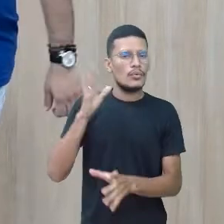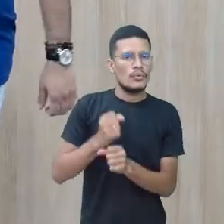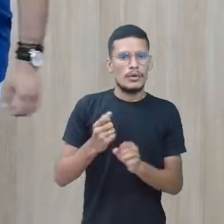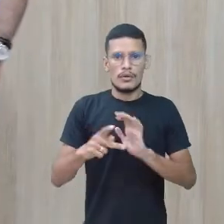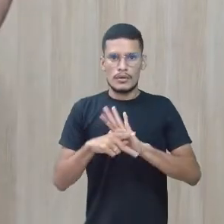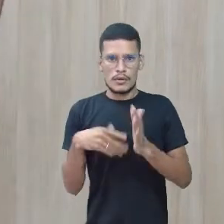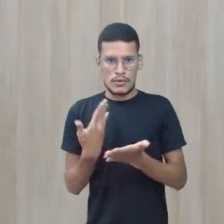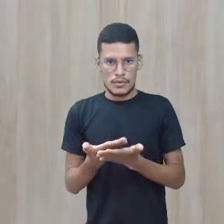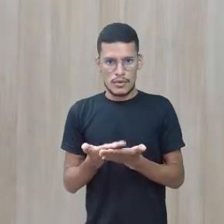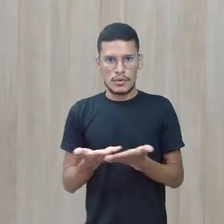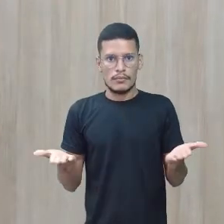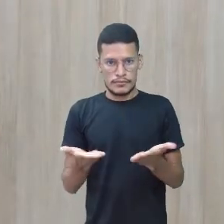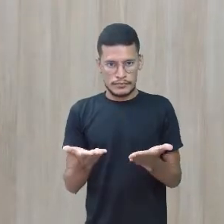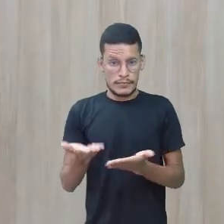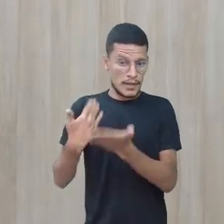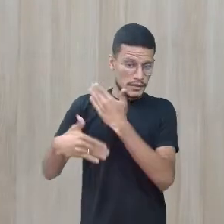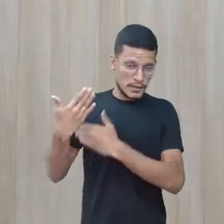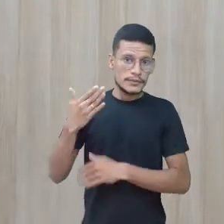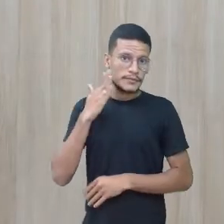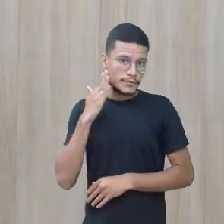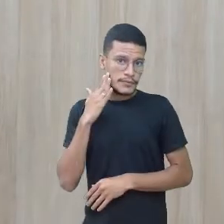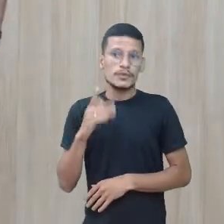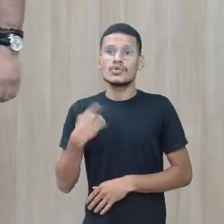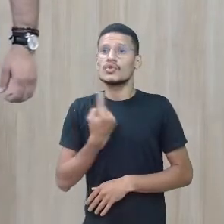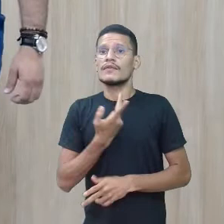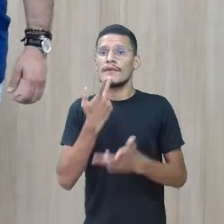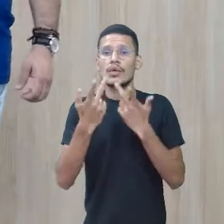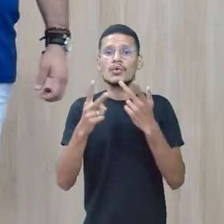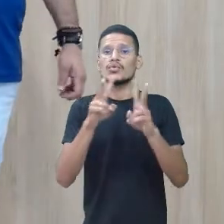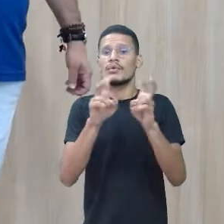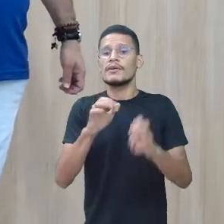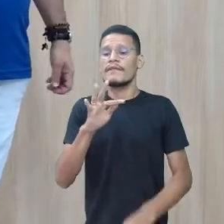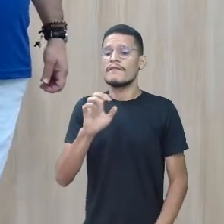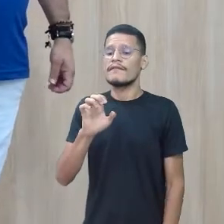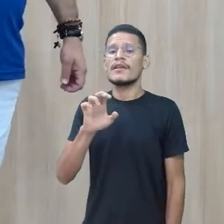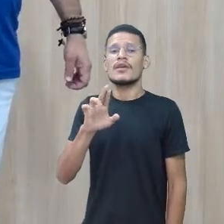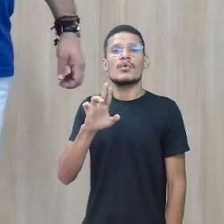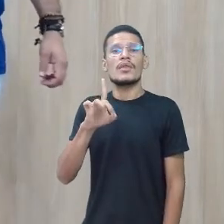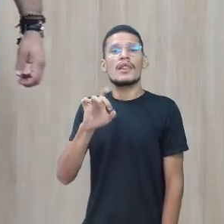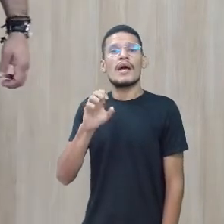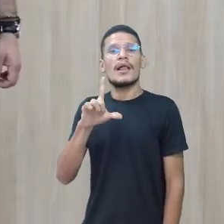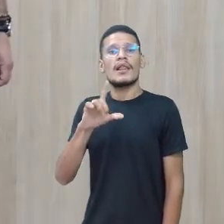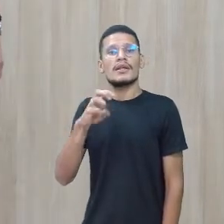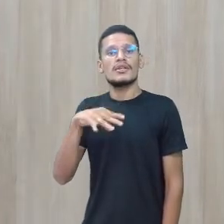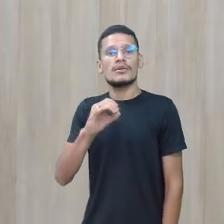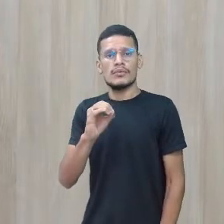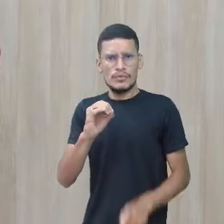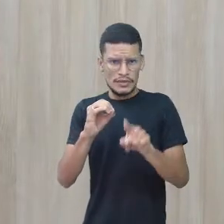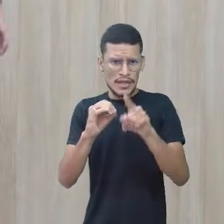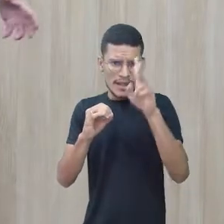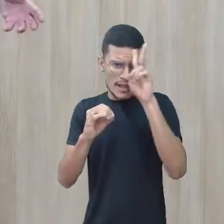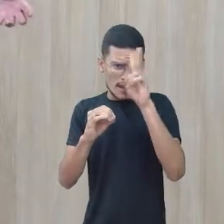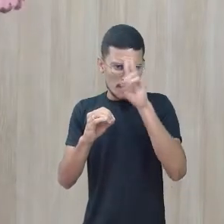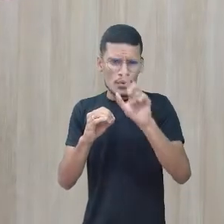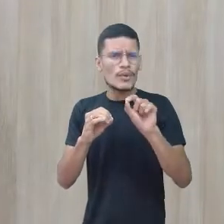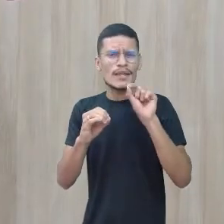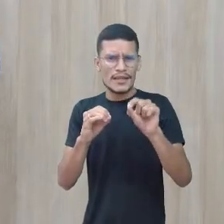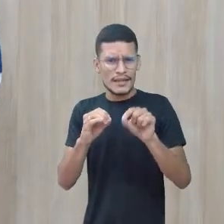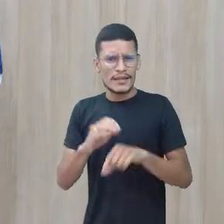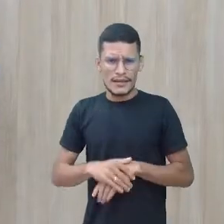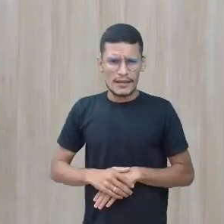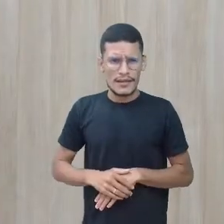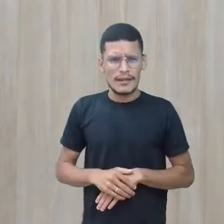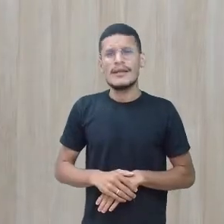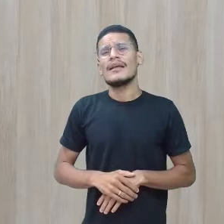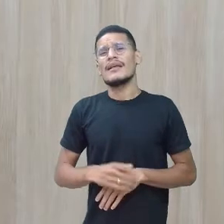viu. Vê, a gente falou um pouco, né, sobre o feudalismo. Aí você lembra o que foi o feudalismo? E aí? Aí já